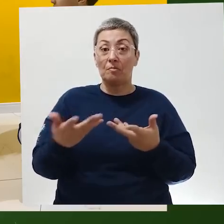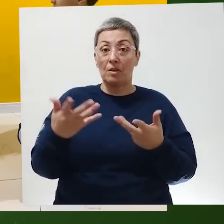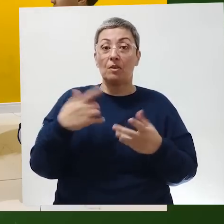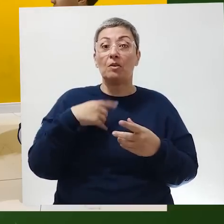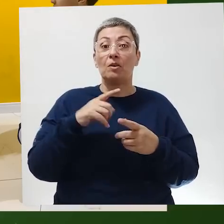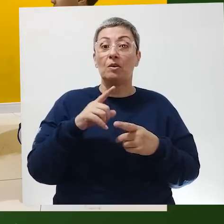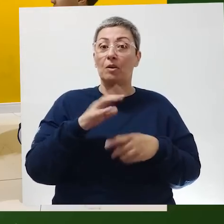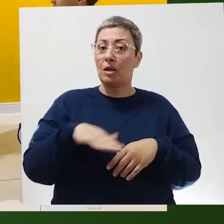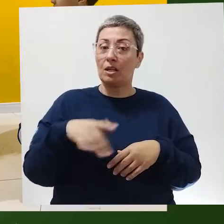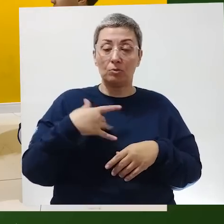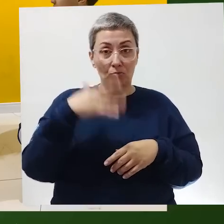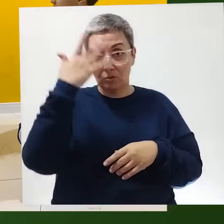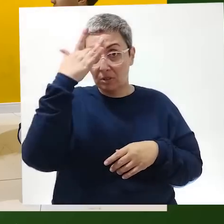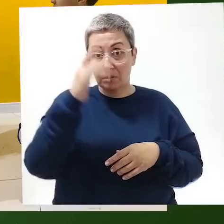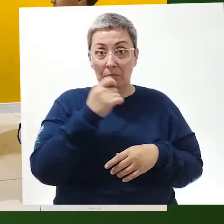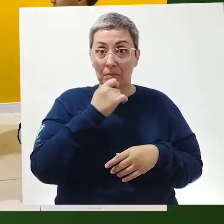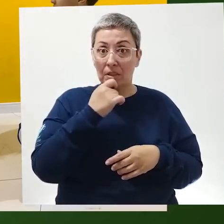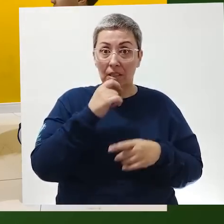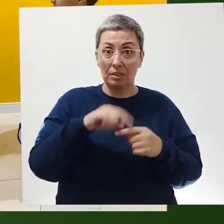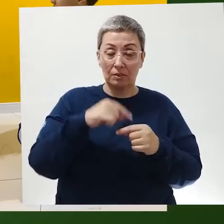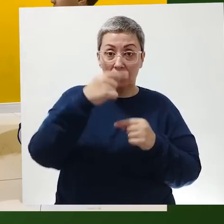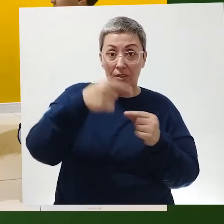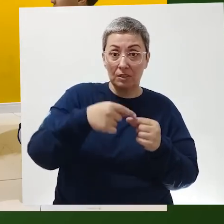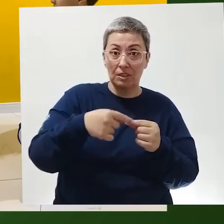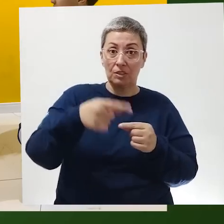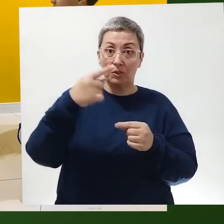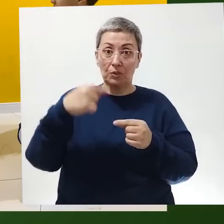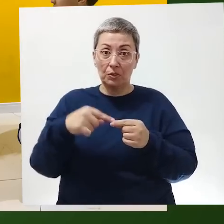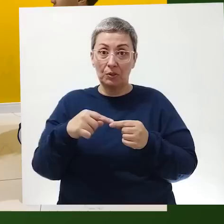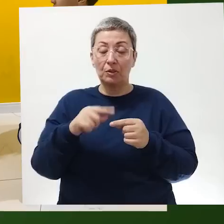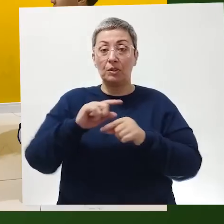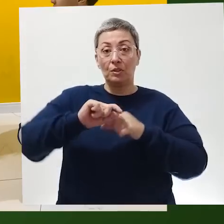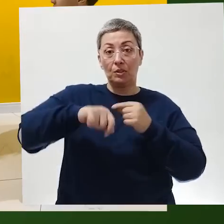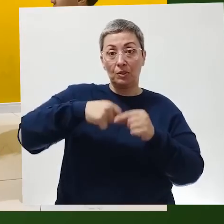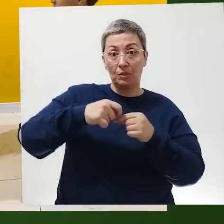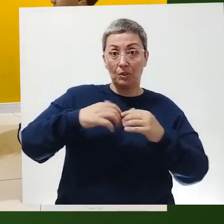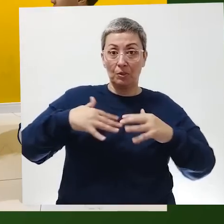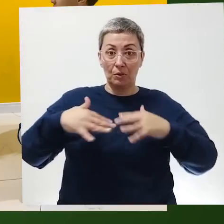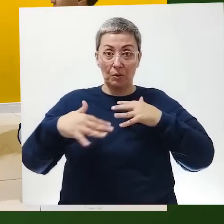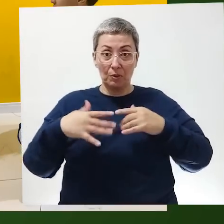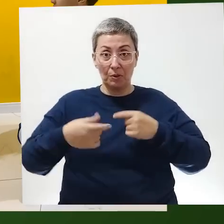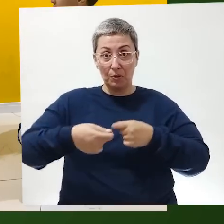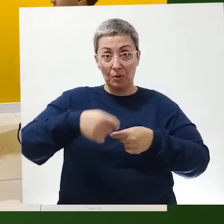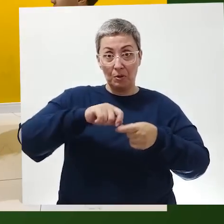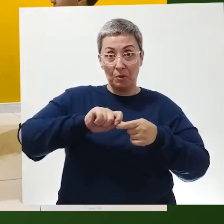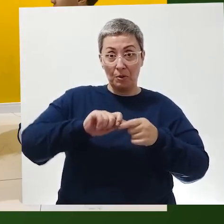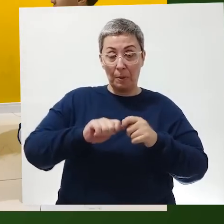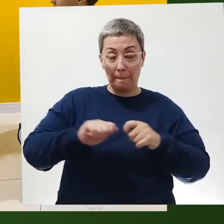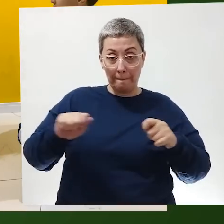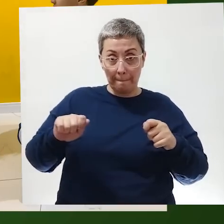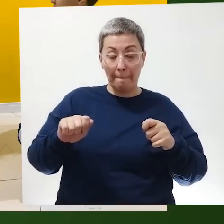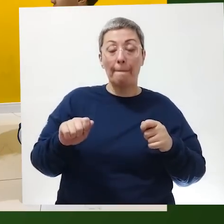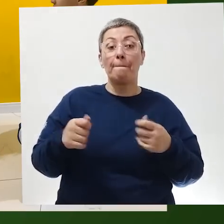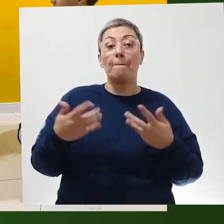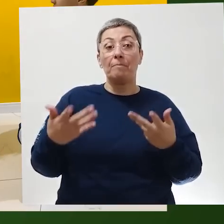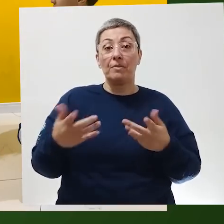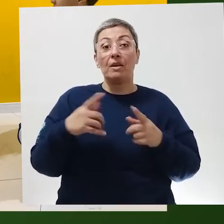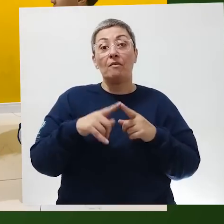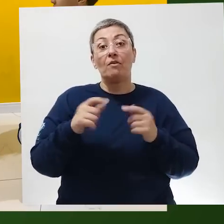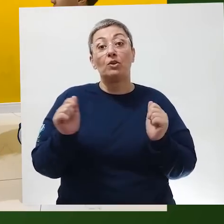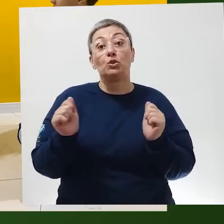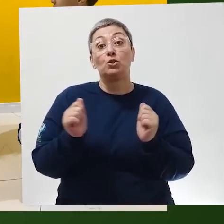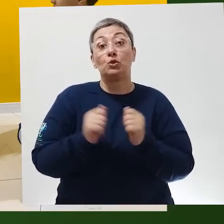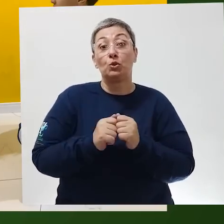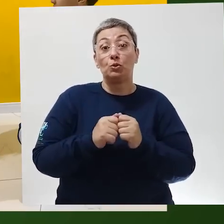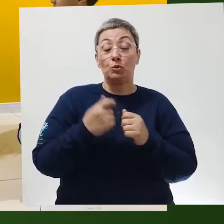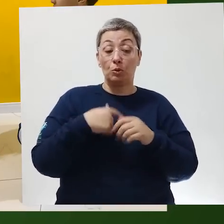enquanto a criança não sabe ainda fazer as orelhas, né, fazer o movimento para dentro e puxar, eu vou